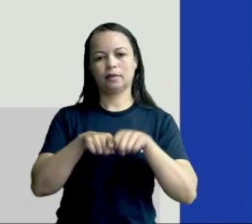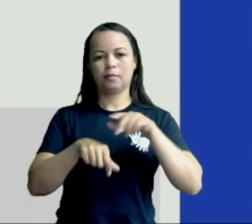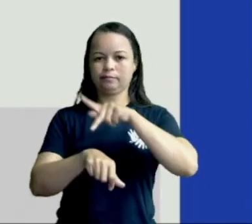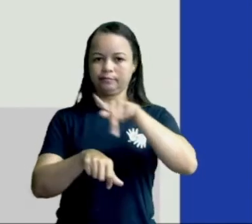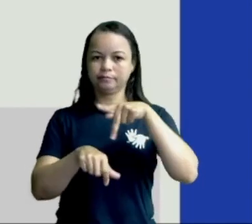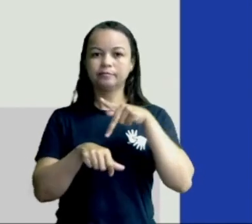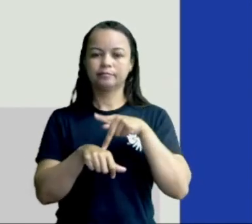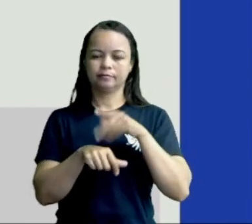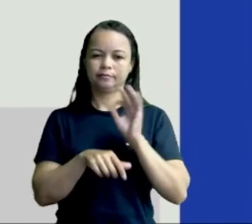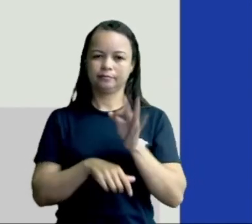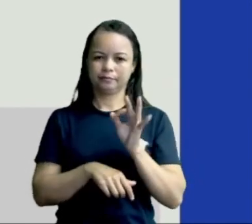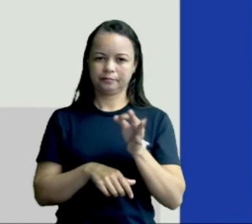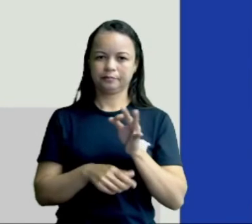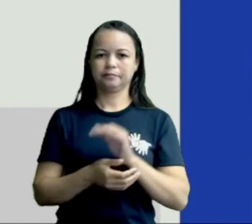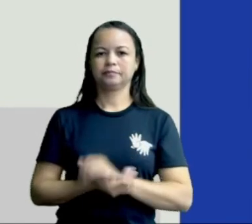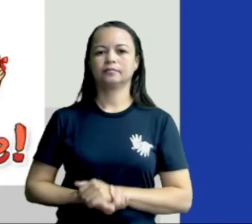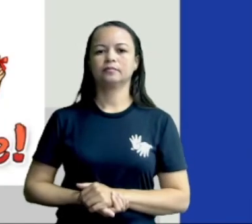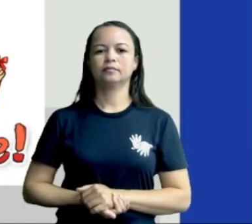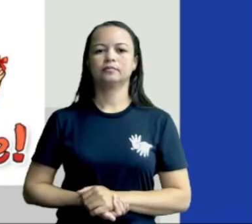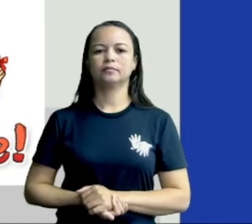país, certo?